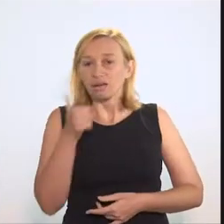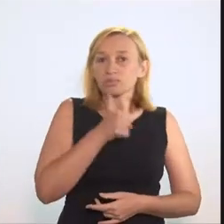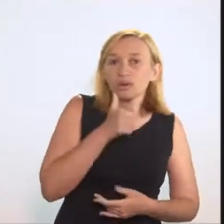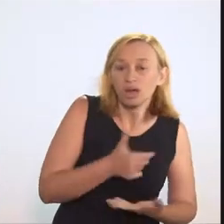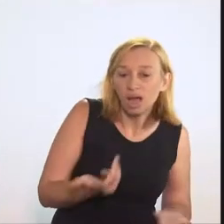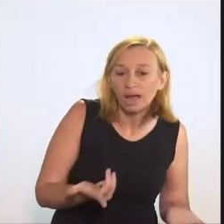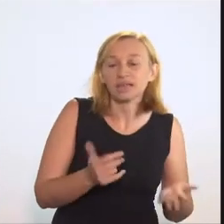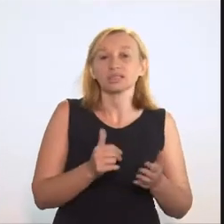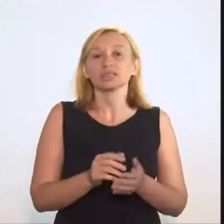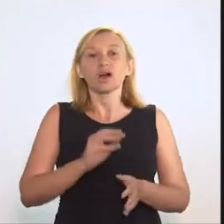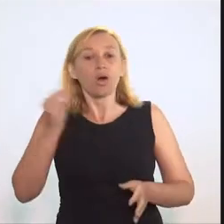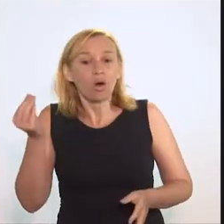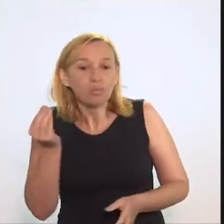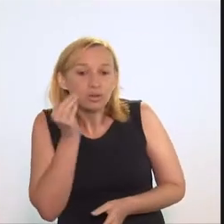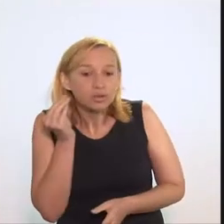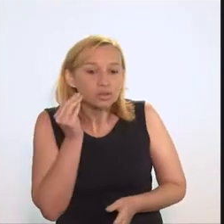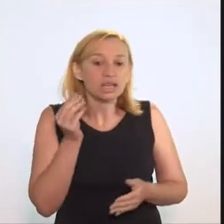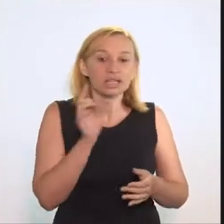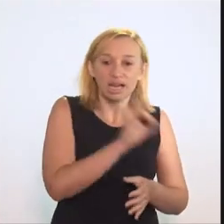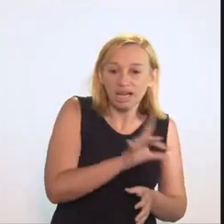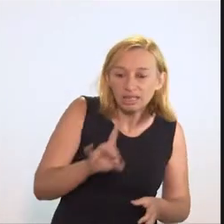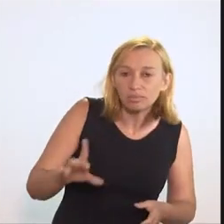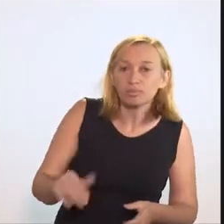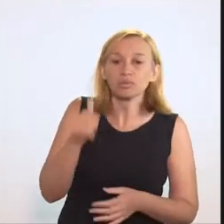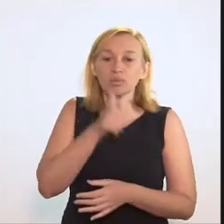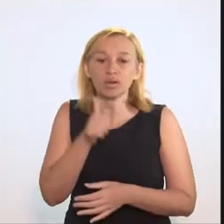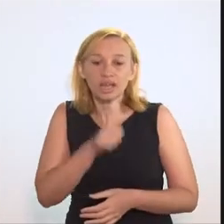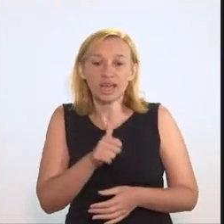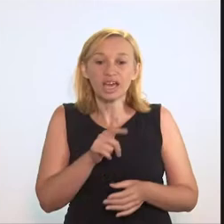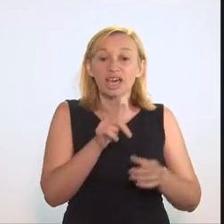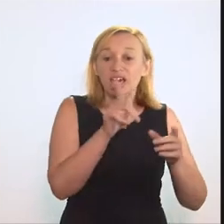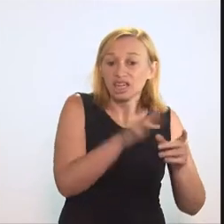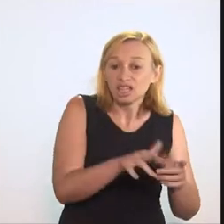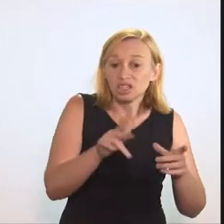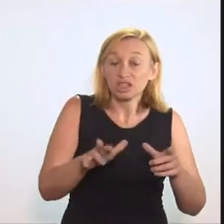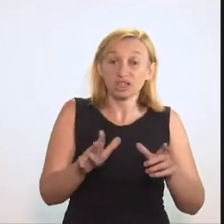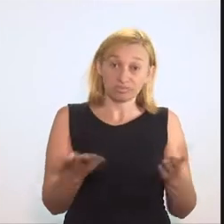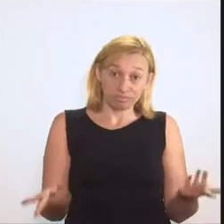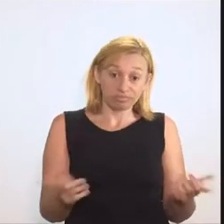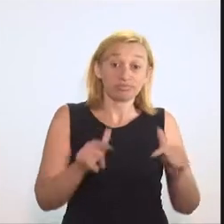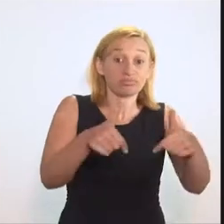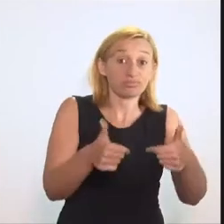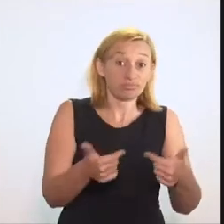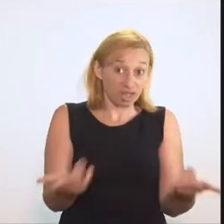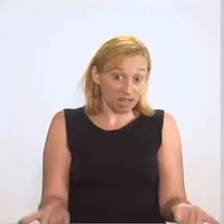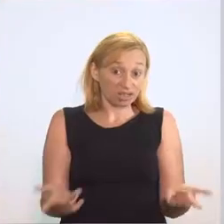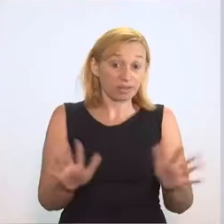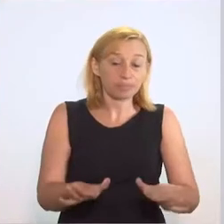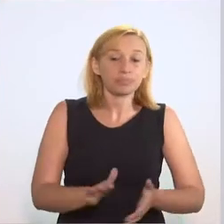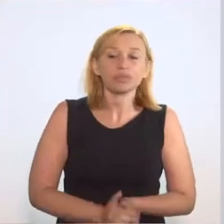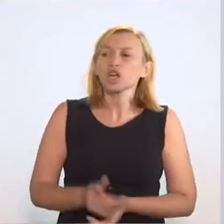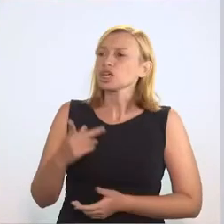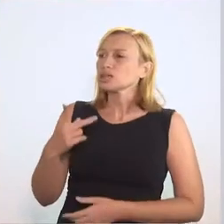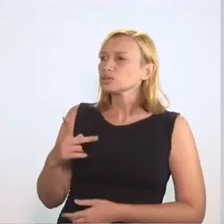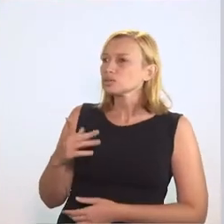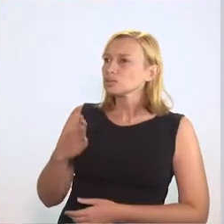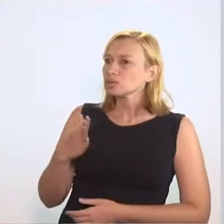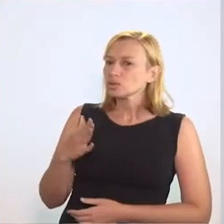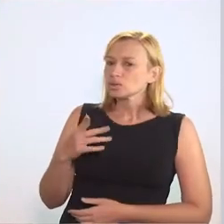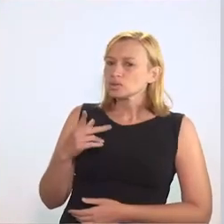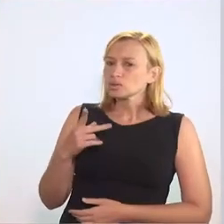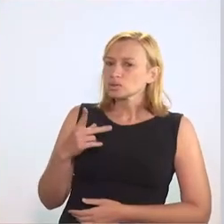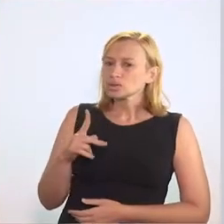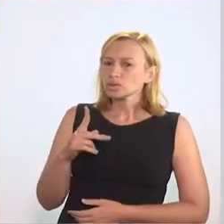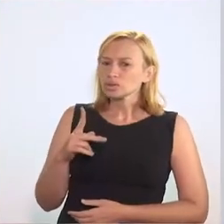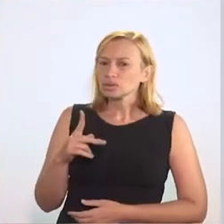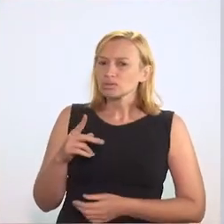a questão das faltas de oportunidade. Enfim, cada mulher, de fato, vai vivenciar isso de uma forma, o que é terrível, né? Sim. No seu caso, assim,